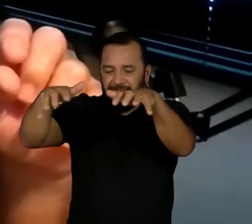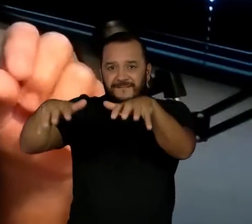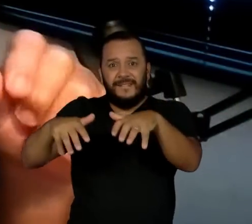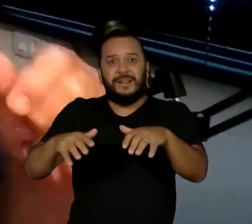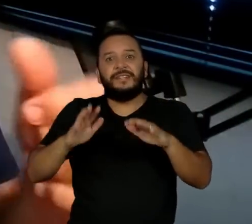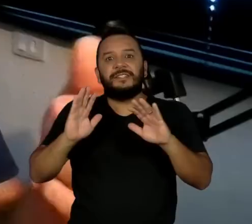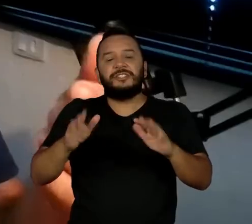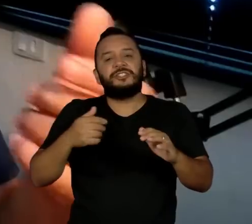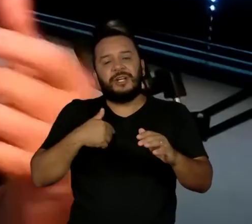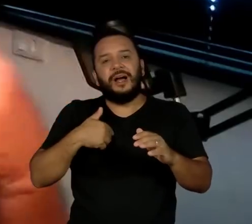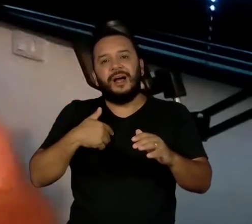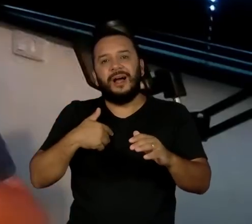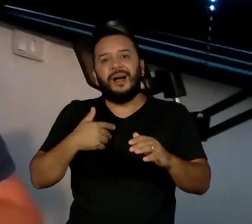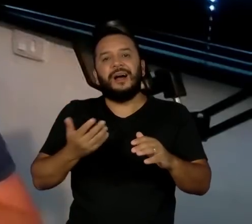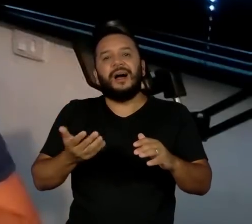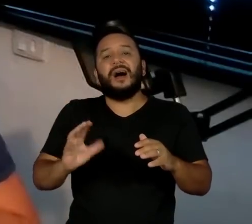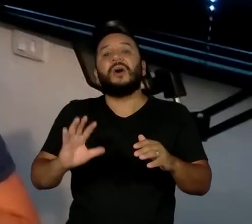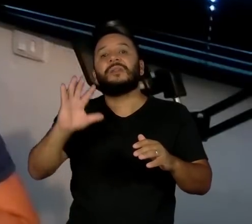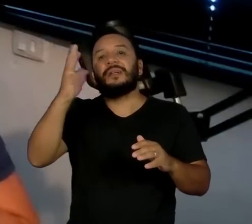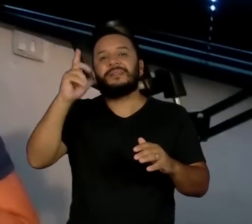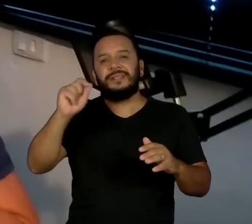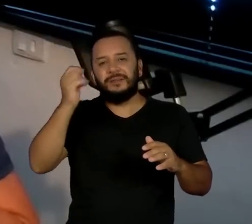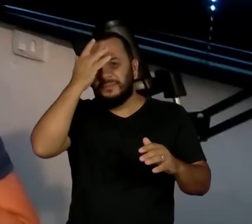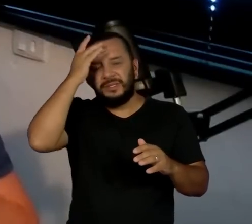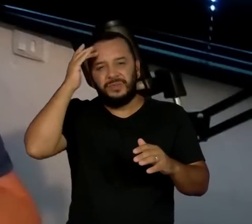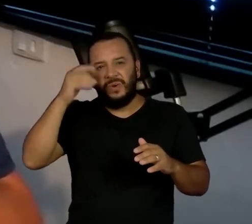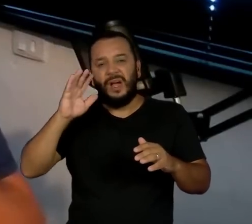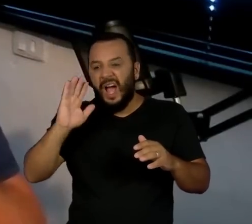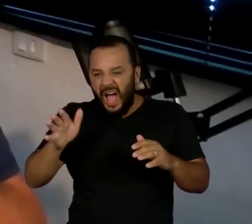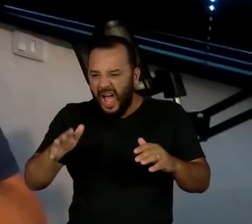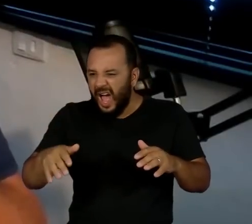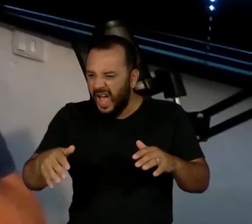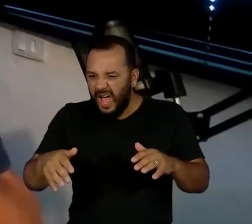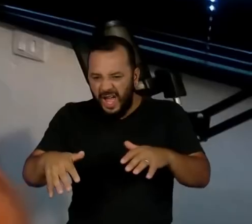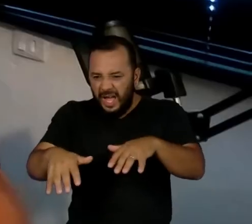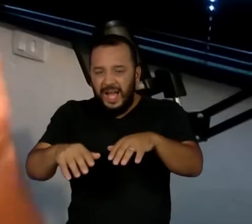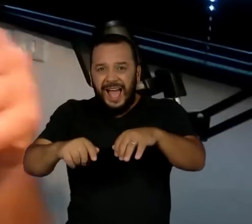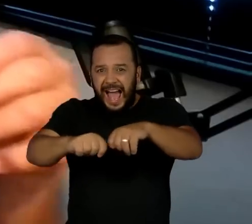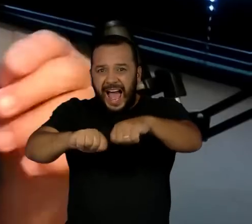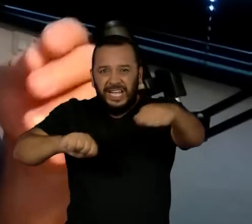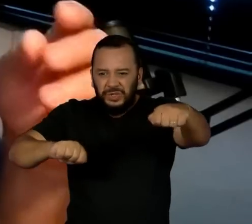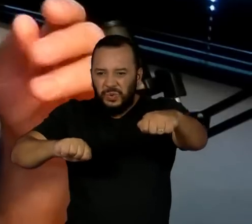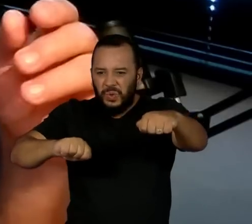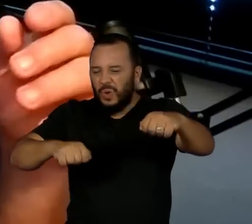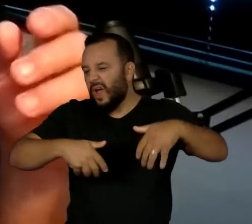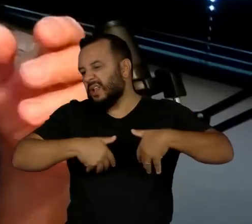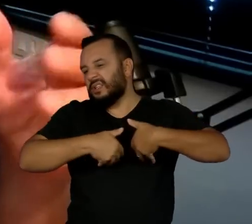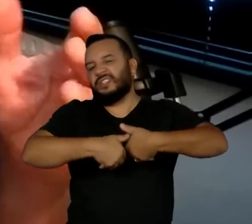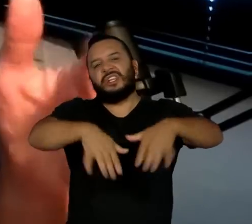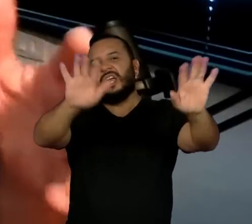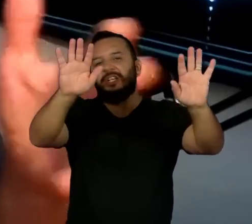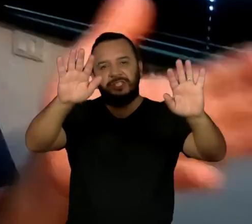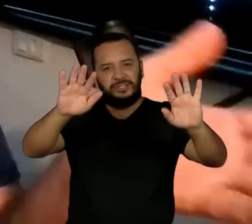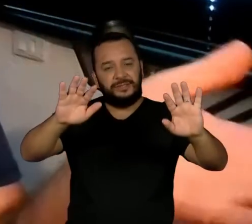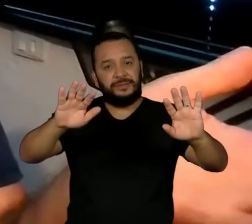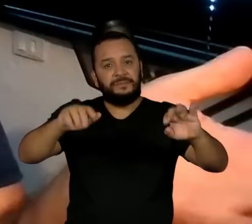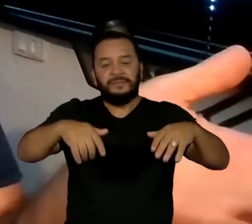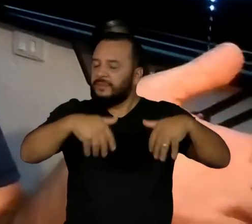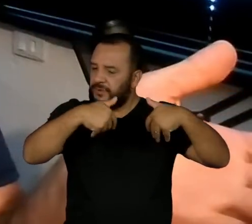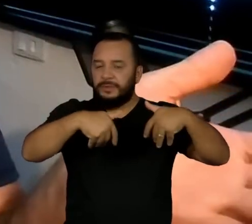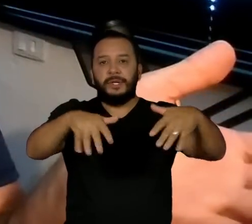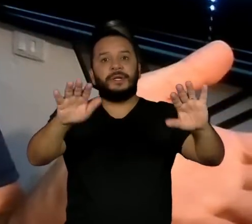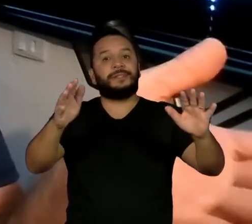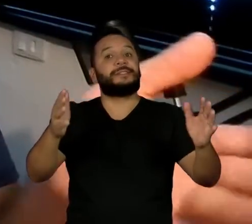na rede, havia uma cultura de rasgar a rede, aquela parte, e deixar no alto mar. Isso se chama